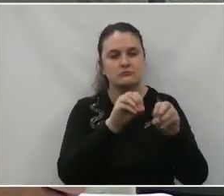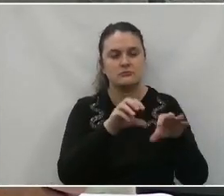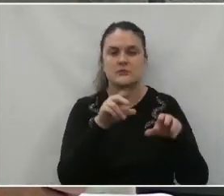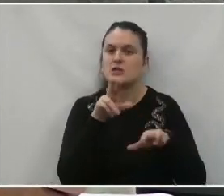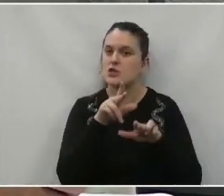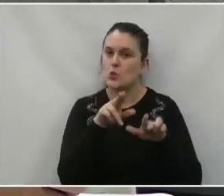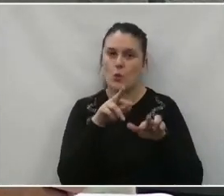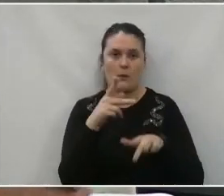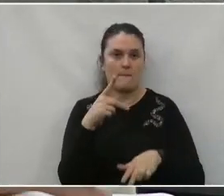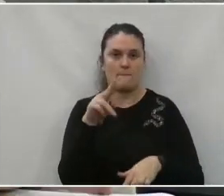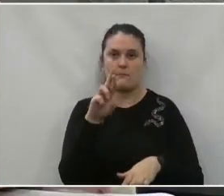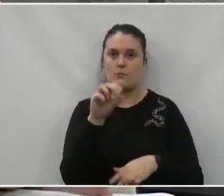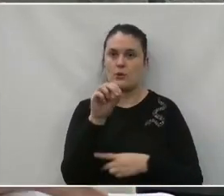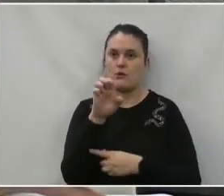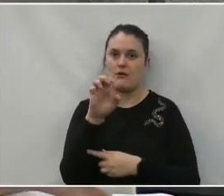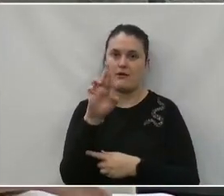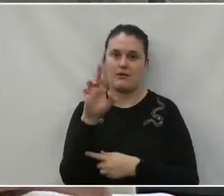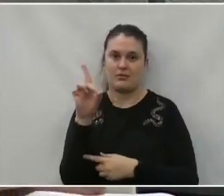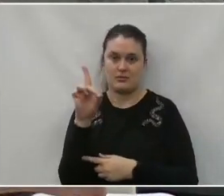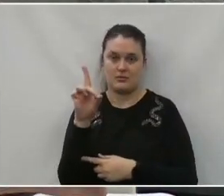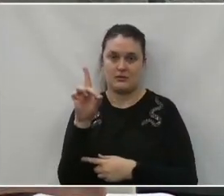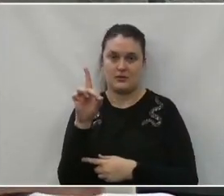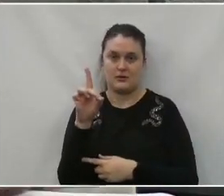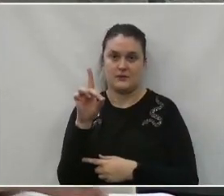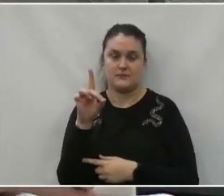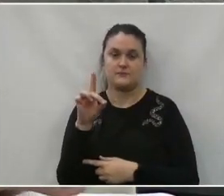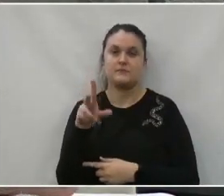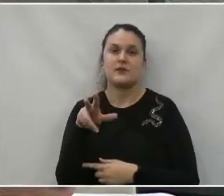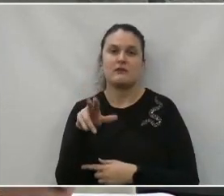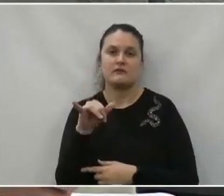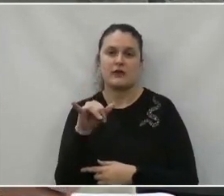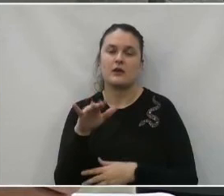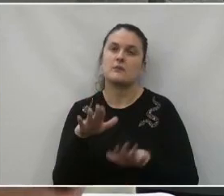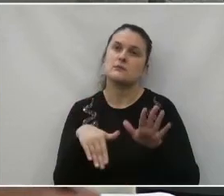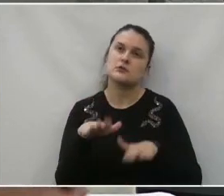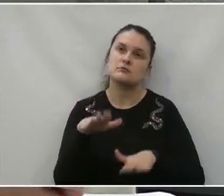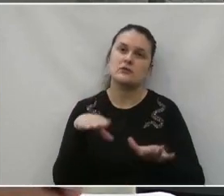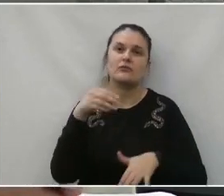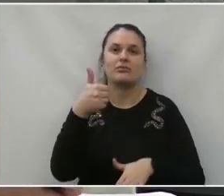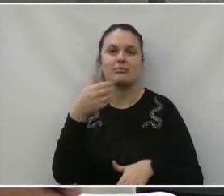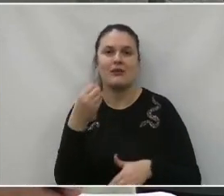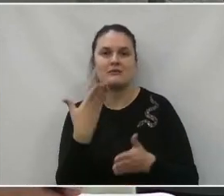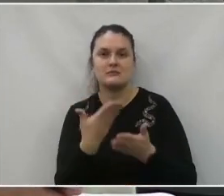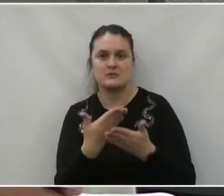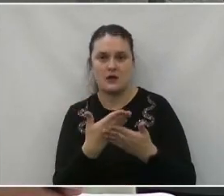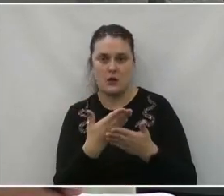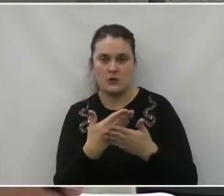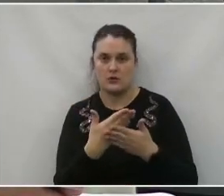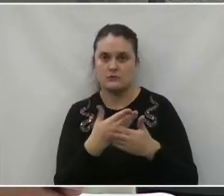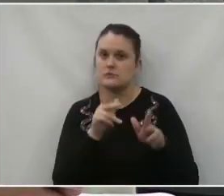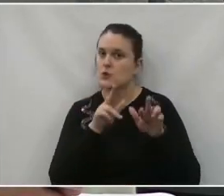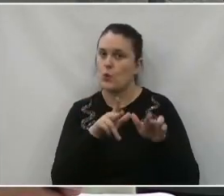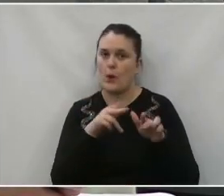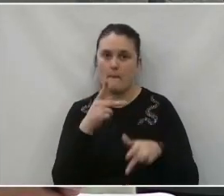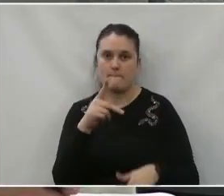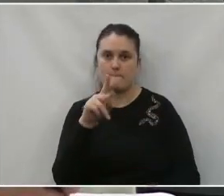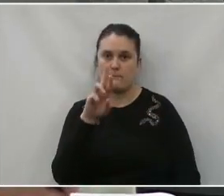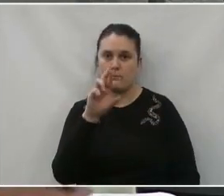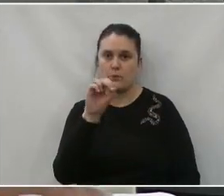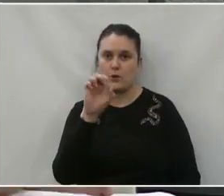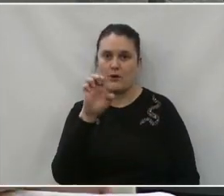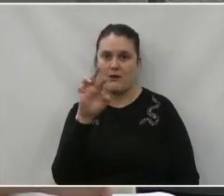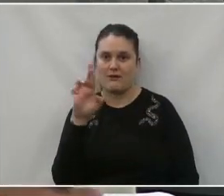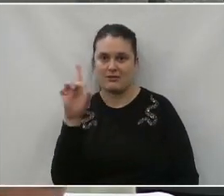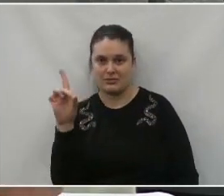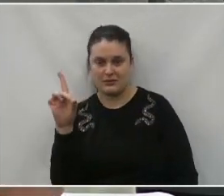lá no ProERD. Para quem não sabe, serão aí em torno de 10 aulas, assim como o ProERD, num reforço